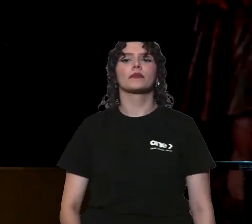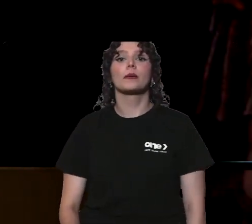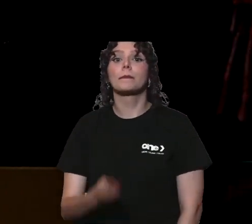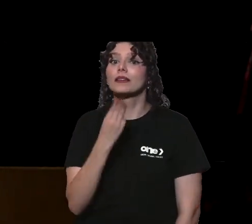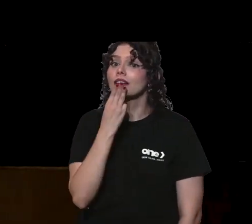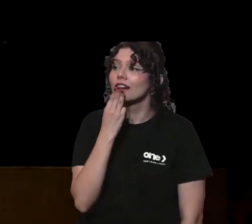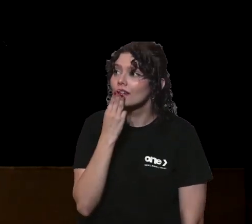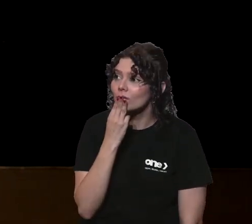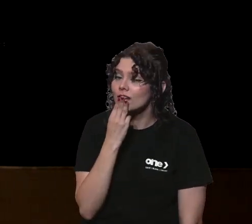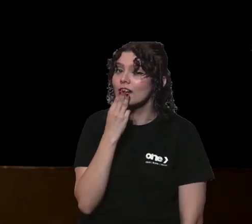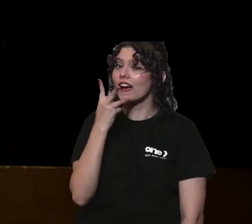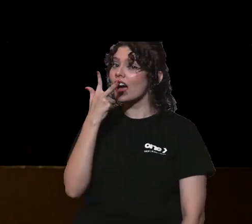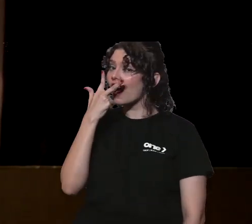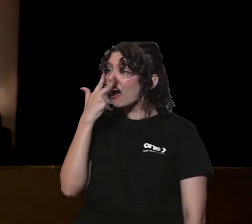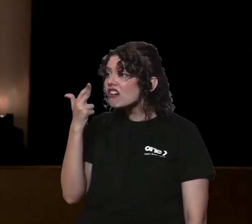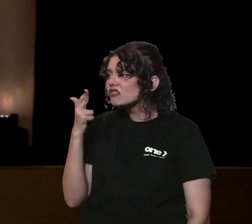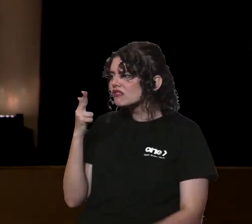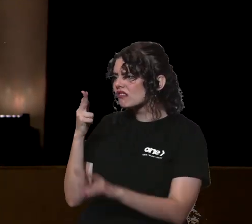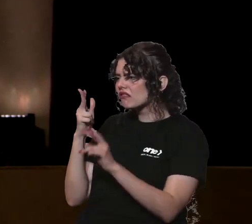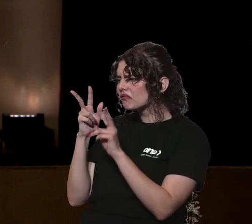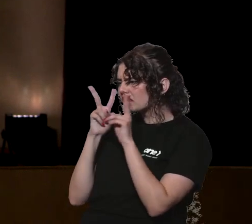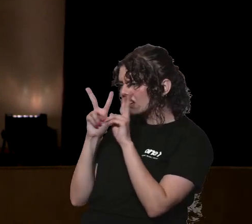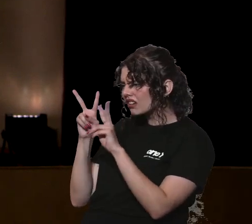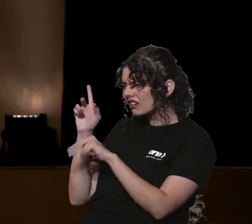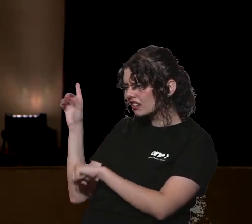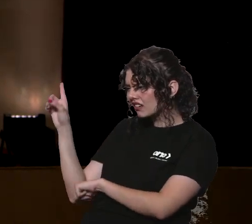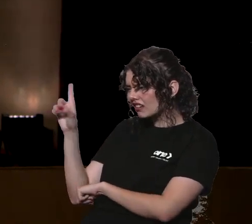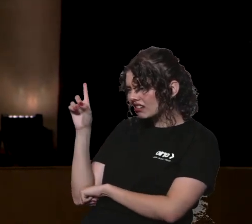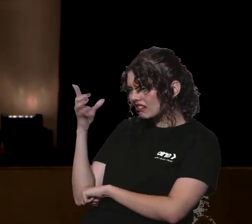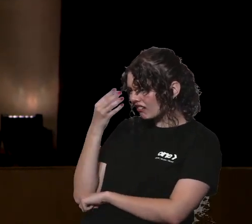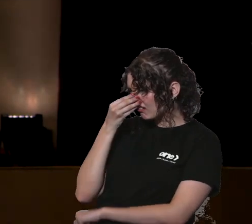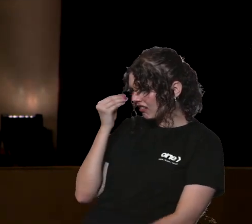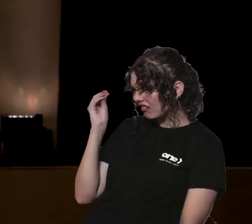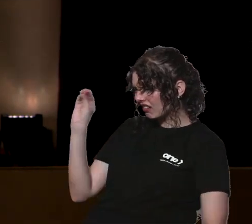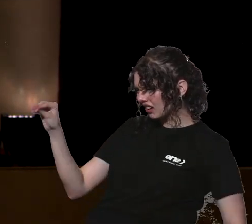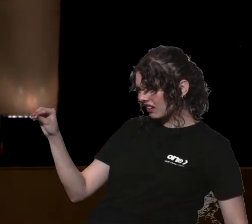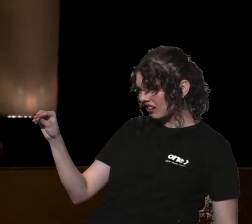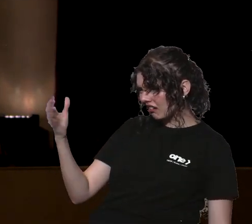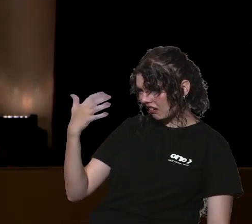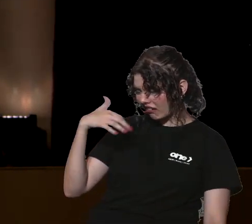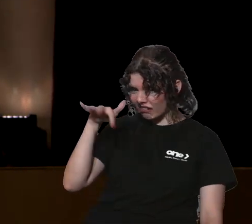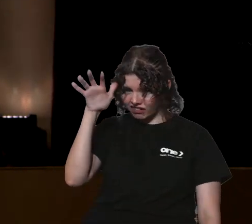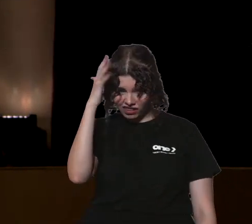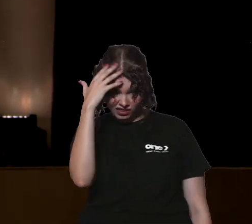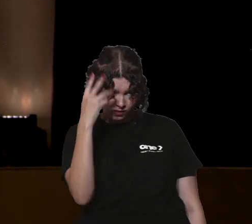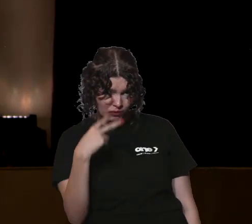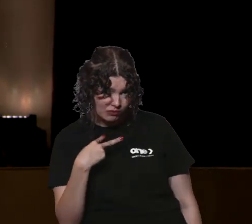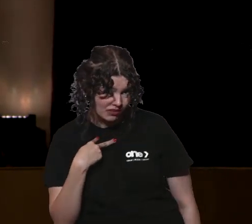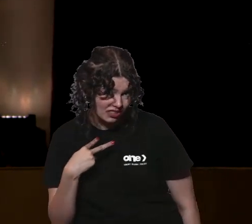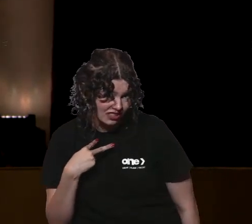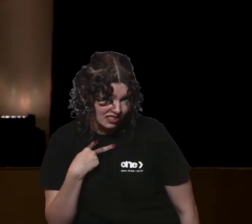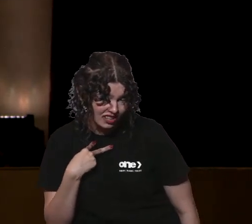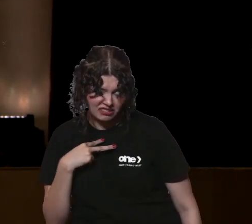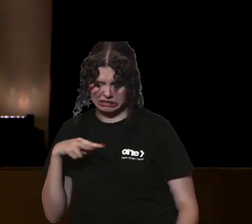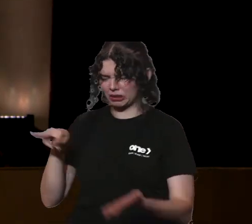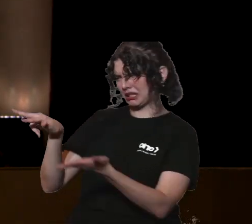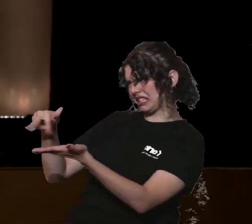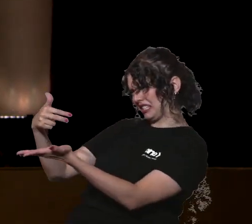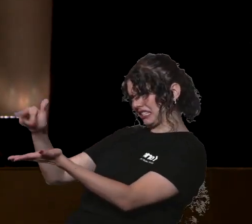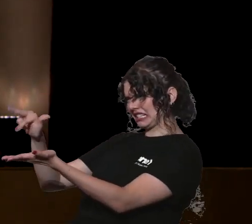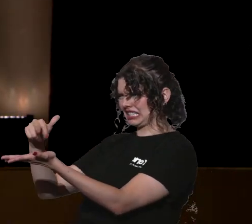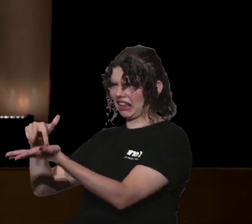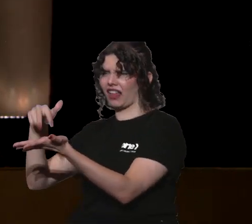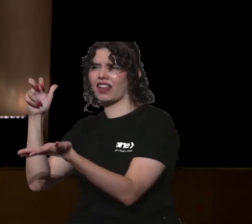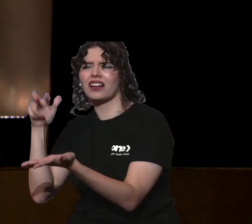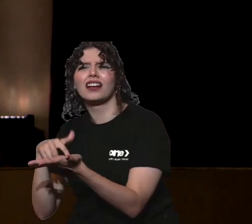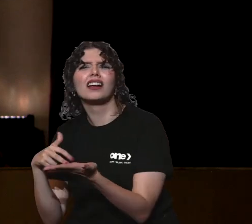errado. Mical olhou Davi e desprezou ele, falando, um rei não devia se comportar desse jeito, ficar dançando no meio